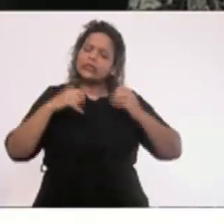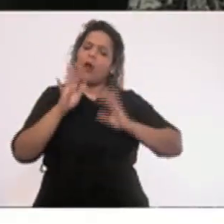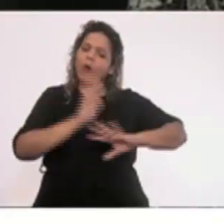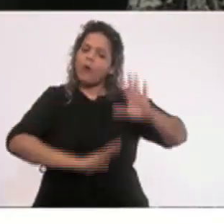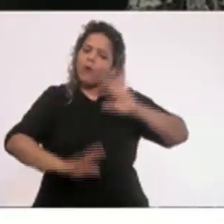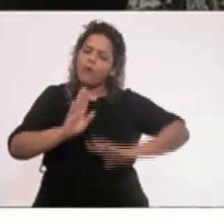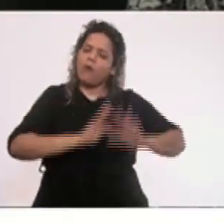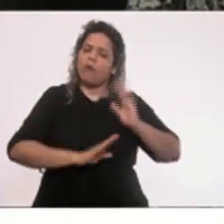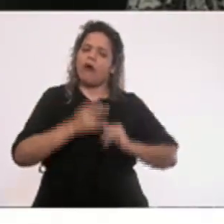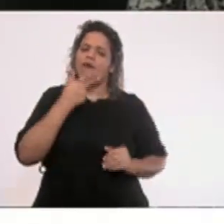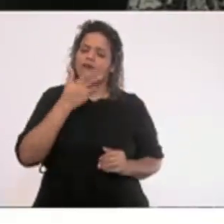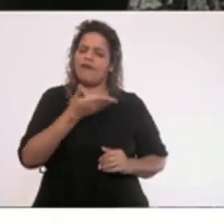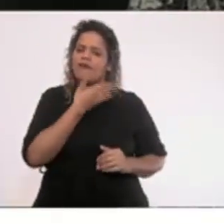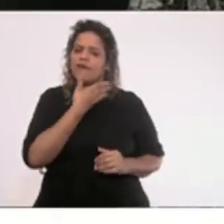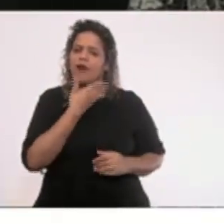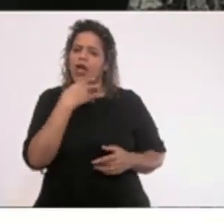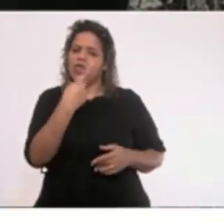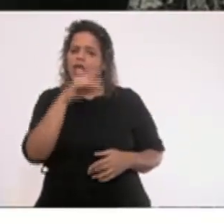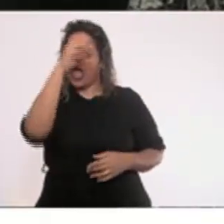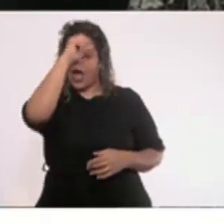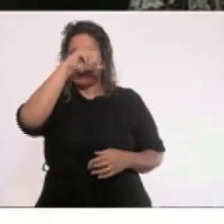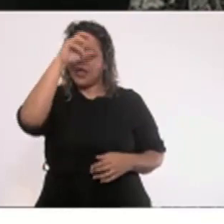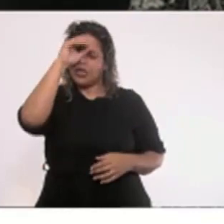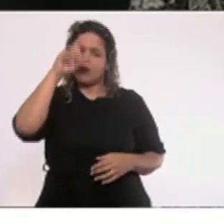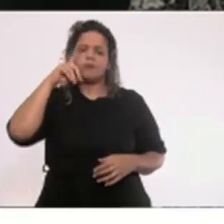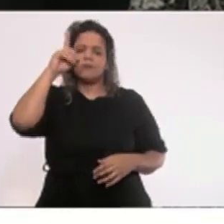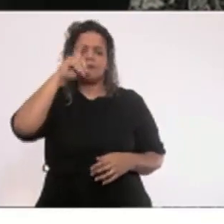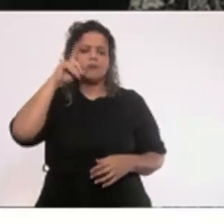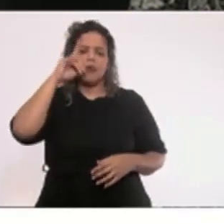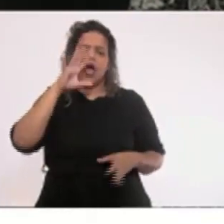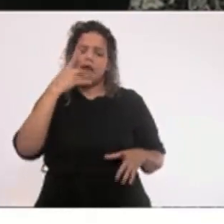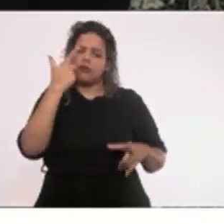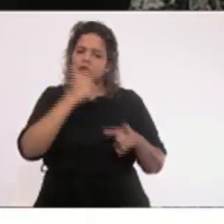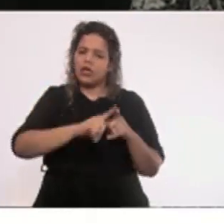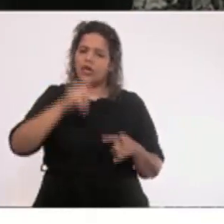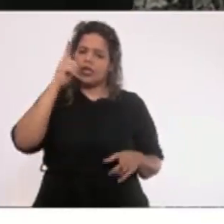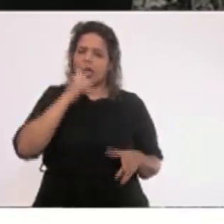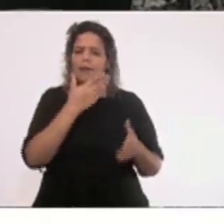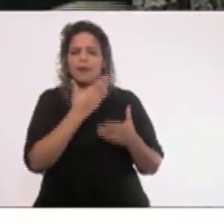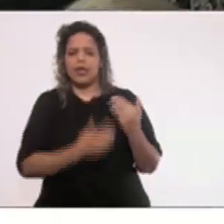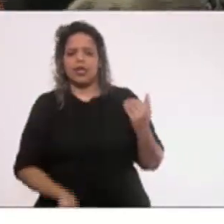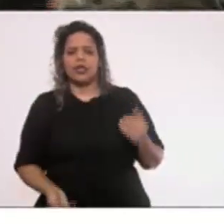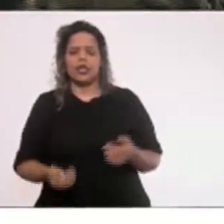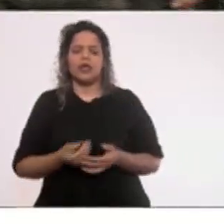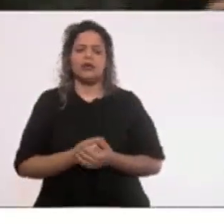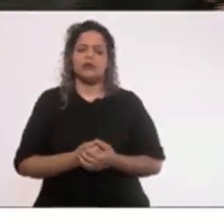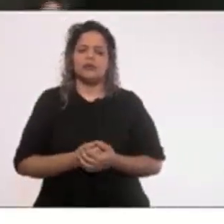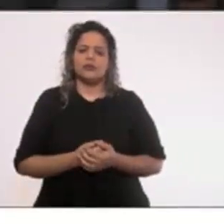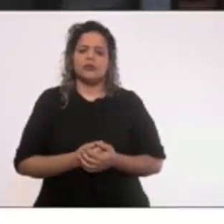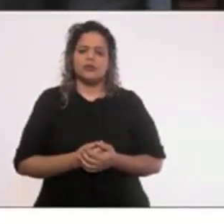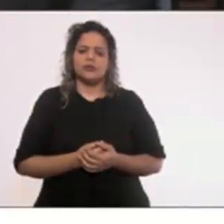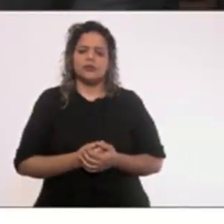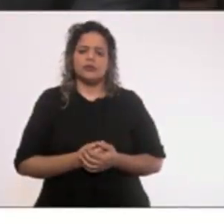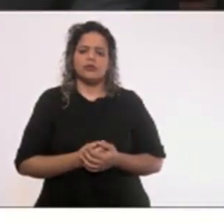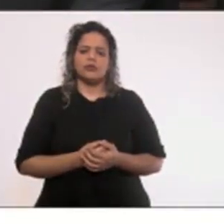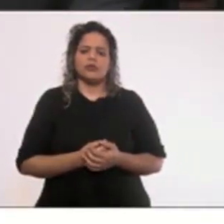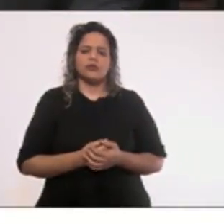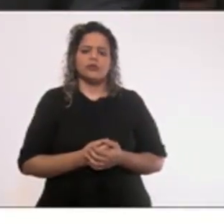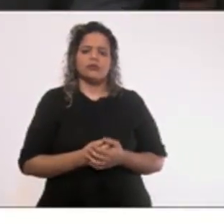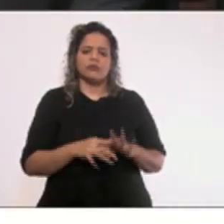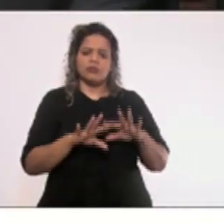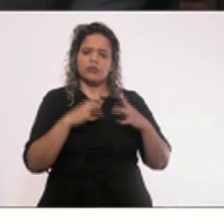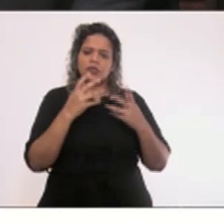seu vocabulário e aprender a ser deputado, a ganhar e a perder. Me sinto contemplado com fala de Vossa